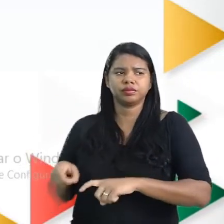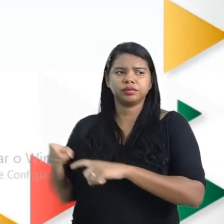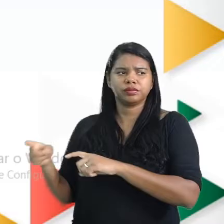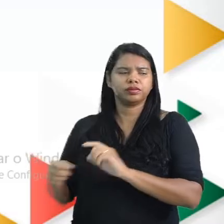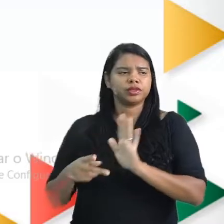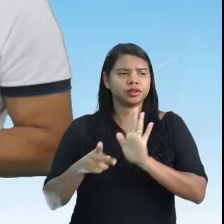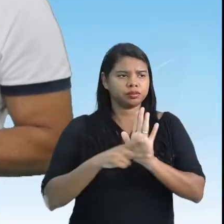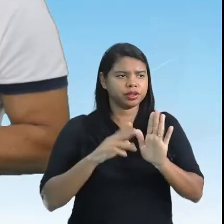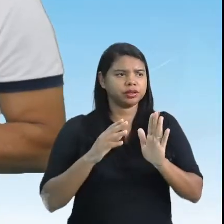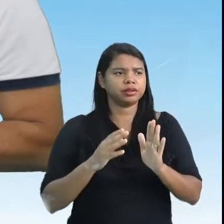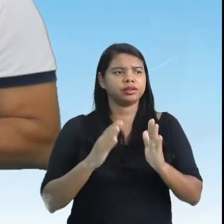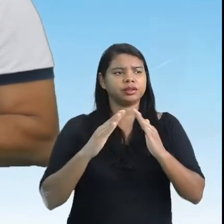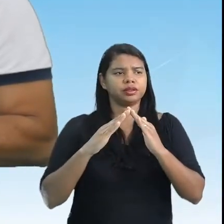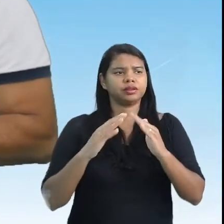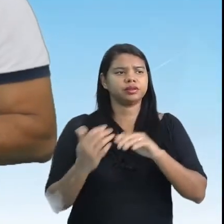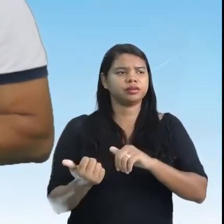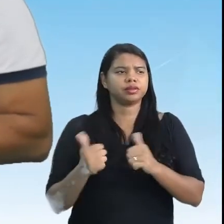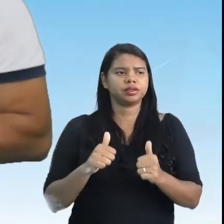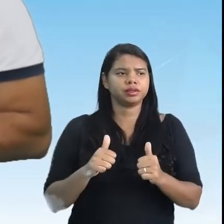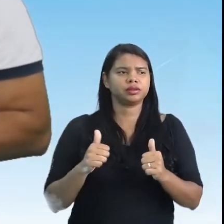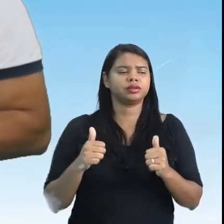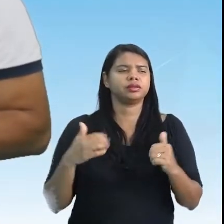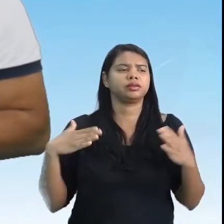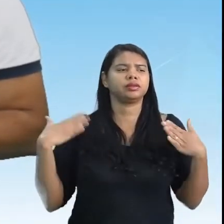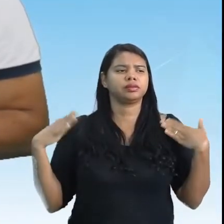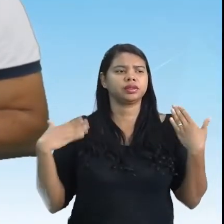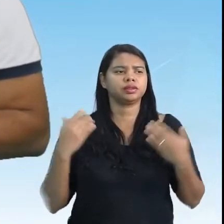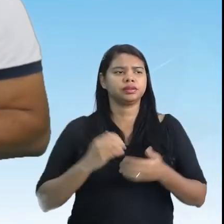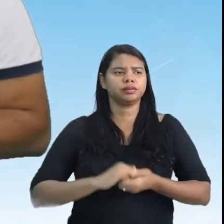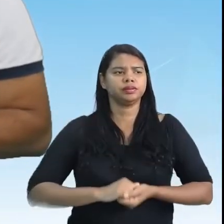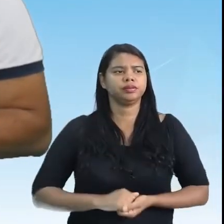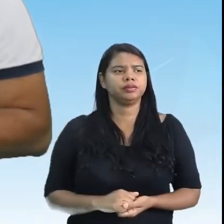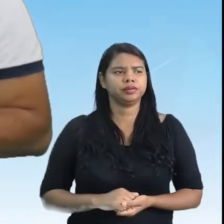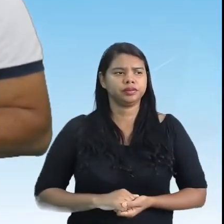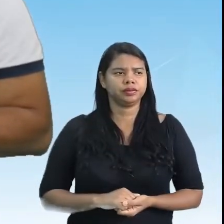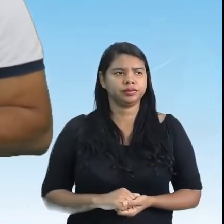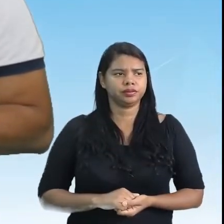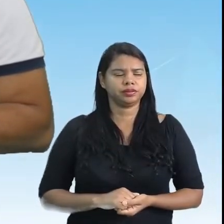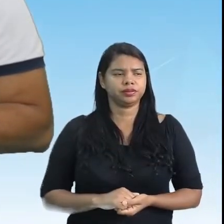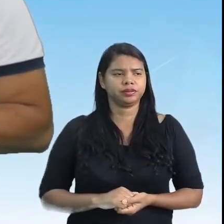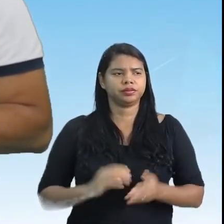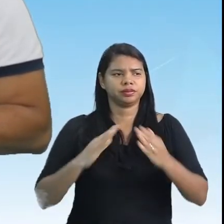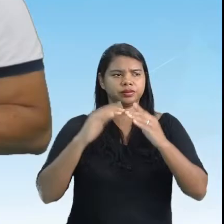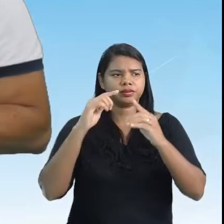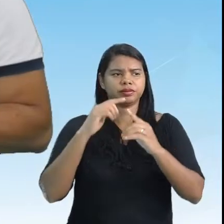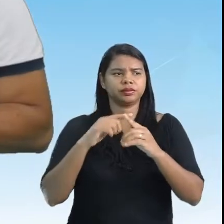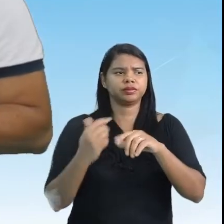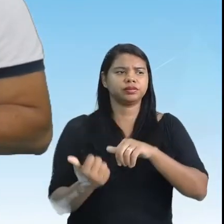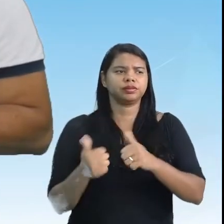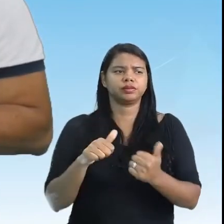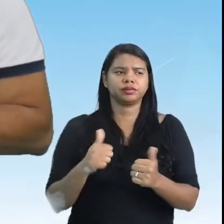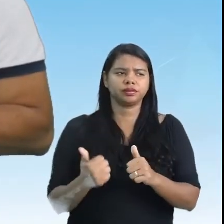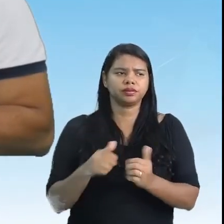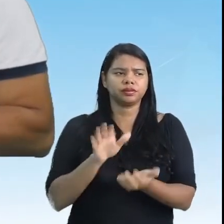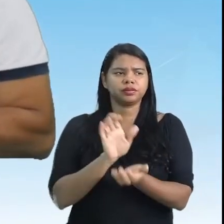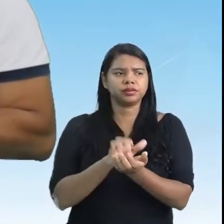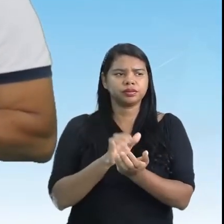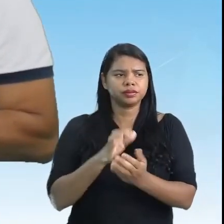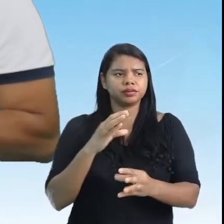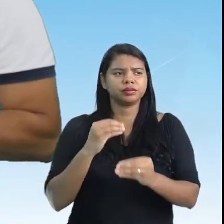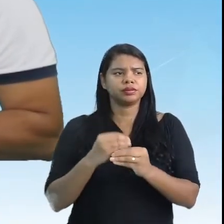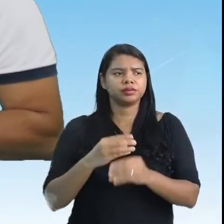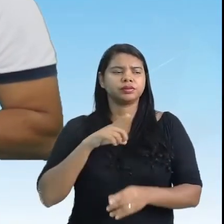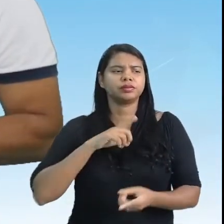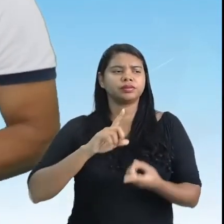aos batistas. E é de grande importância para os batistas de Pernambuco, não é isso? Exatamente. Então, aqui, professor, nós também